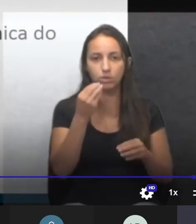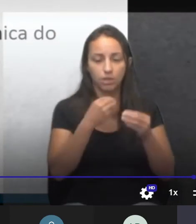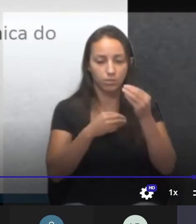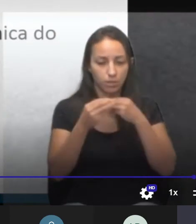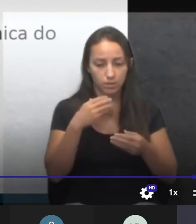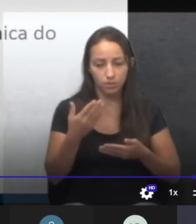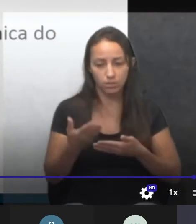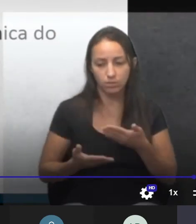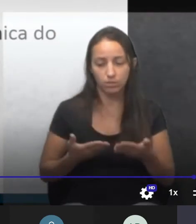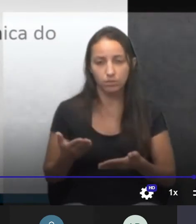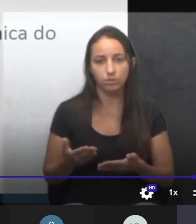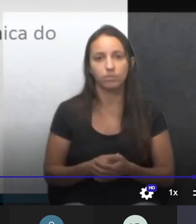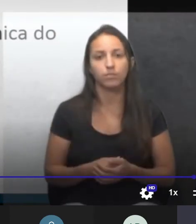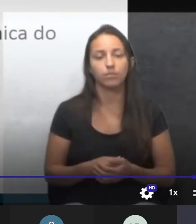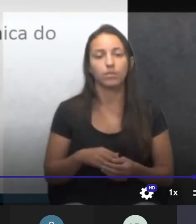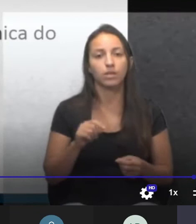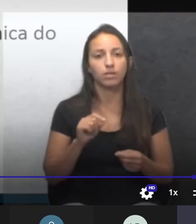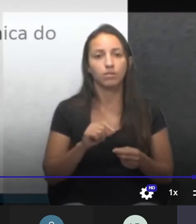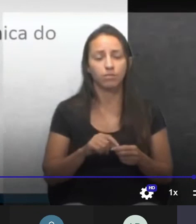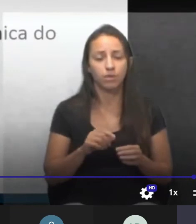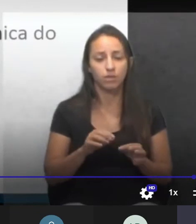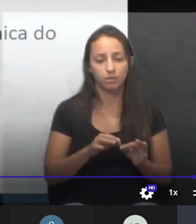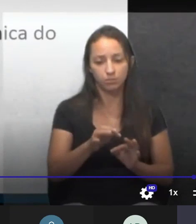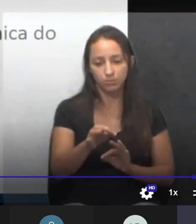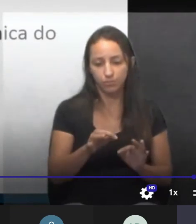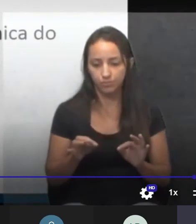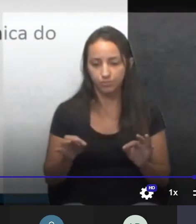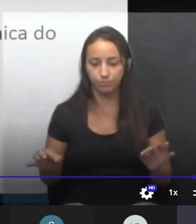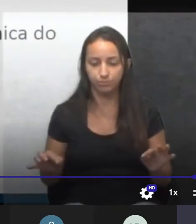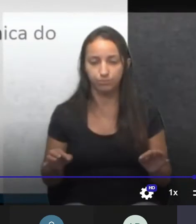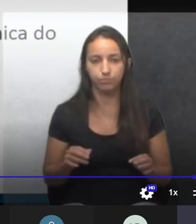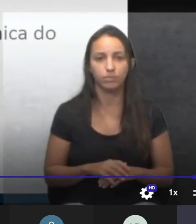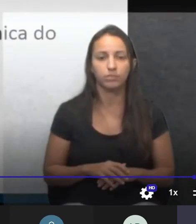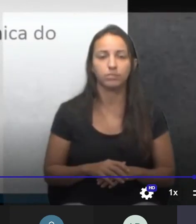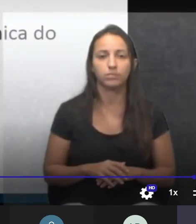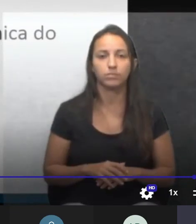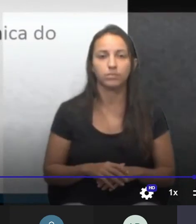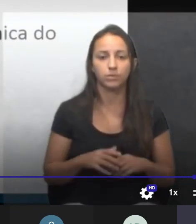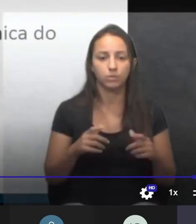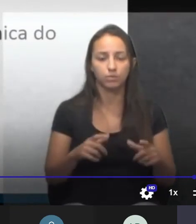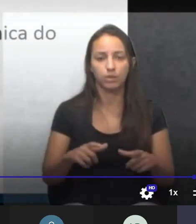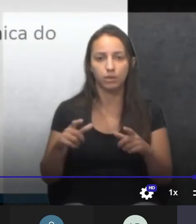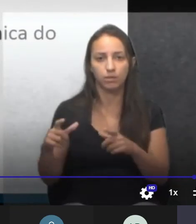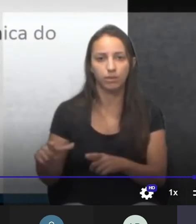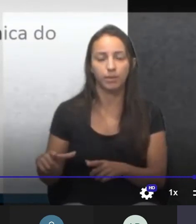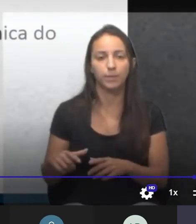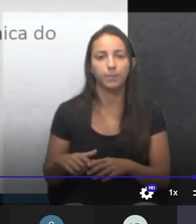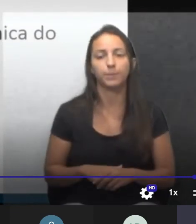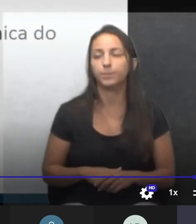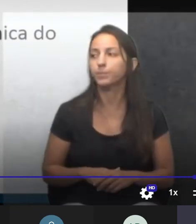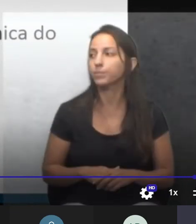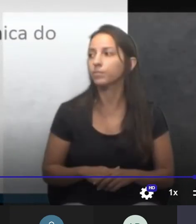serviços, faça o pré-dimensionamento de todos esses ambientes de serviço e